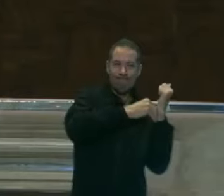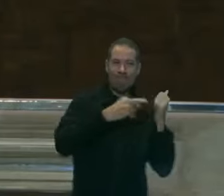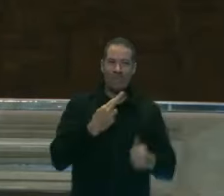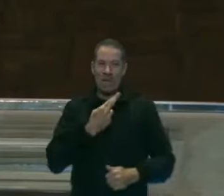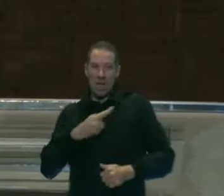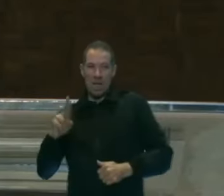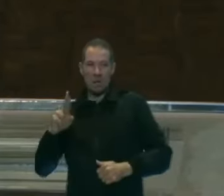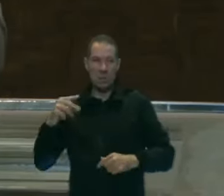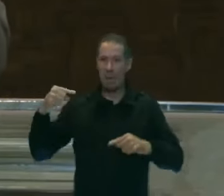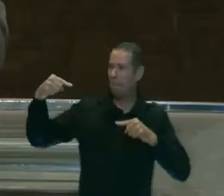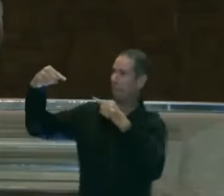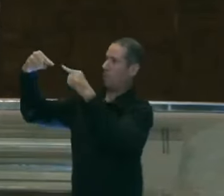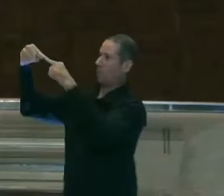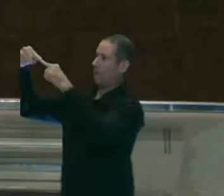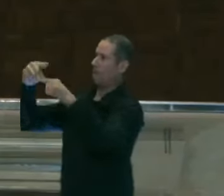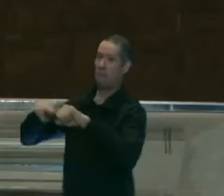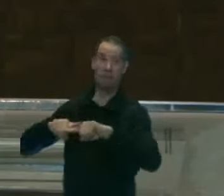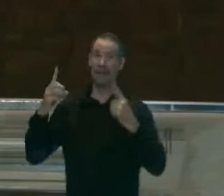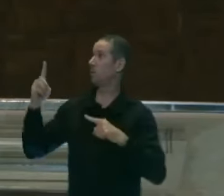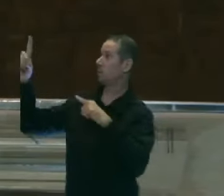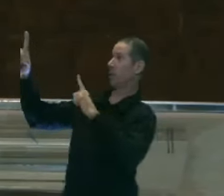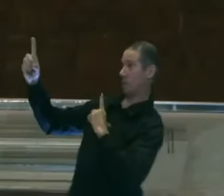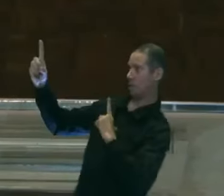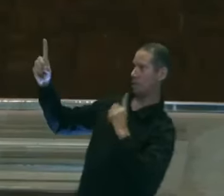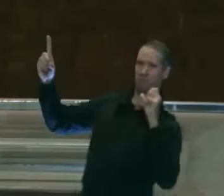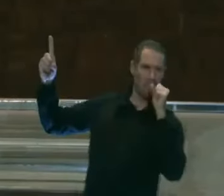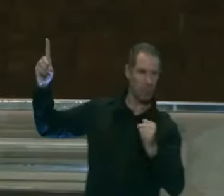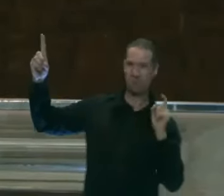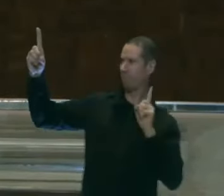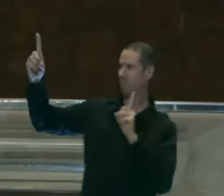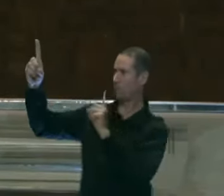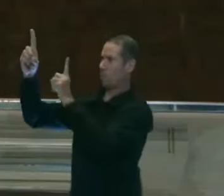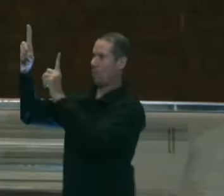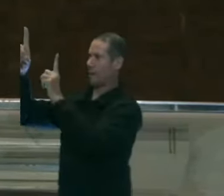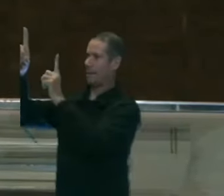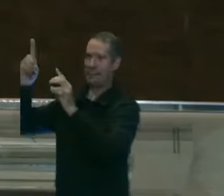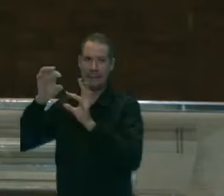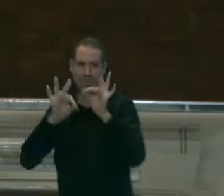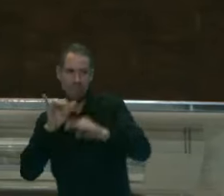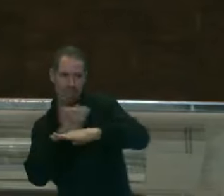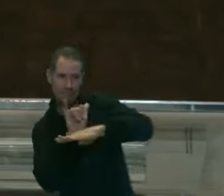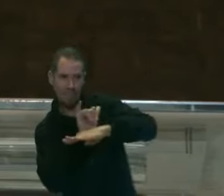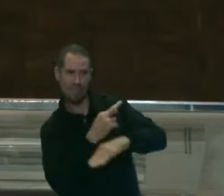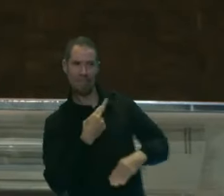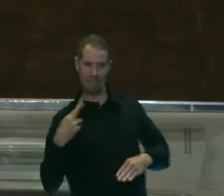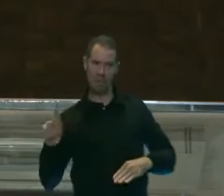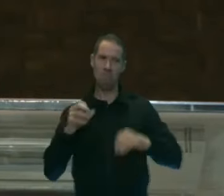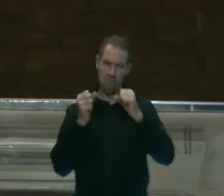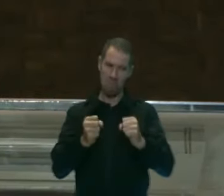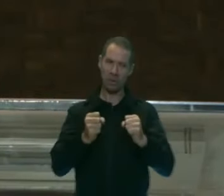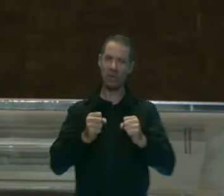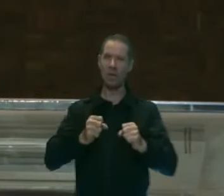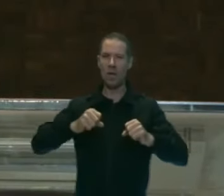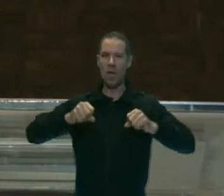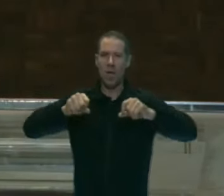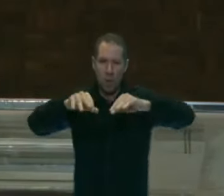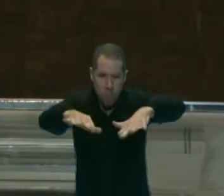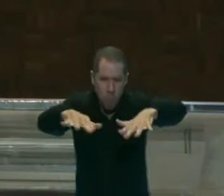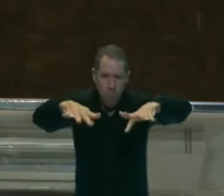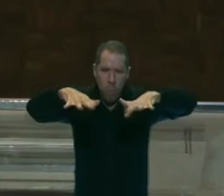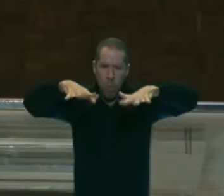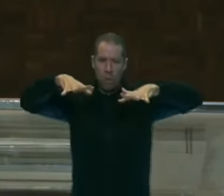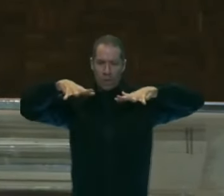para eles, mas existe um Deus que você pode encontrar por detrás dos ritos. E uma multidão